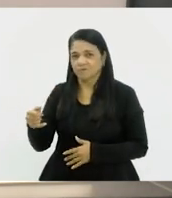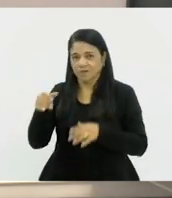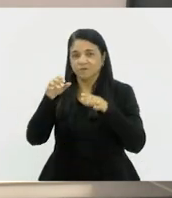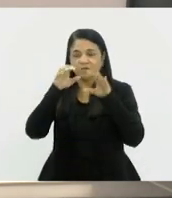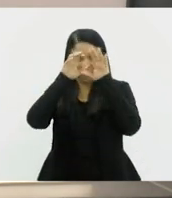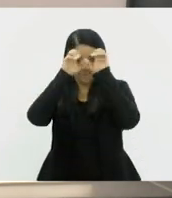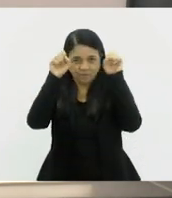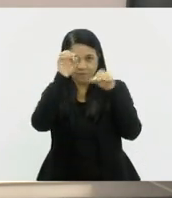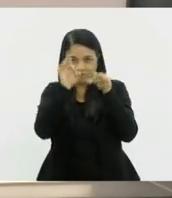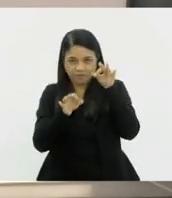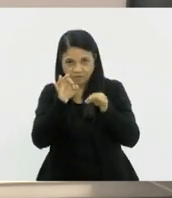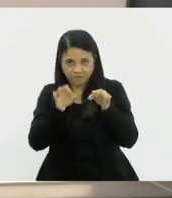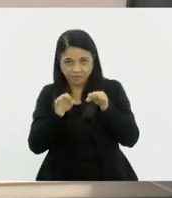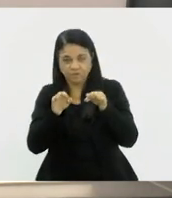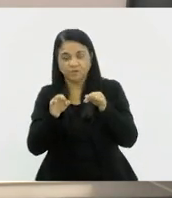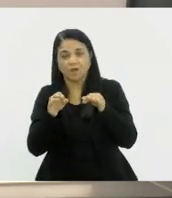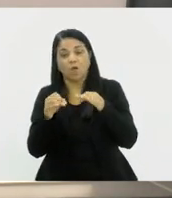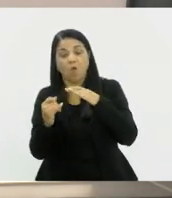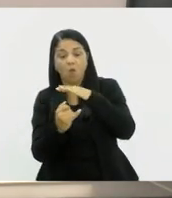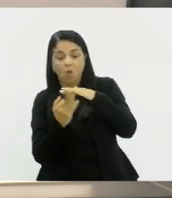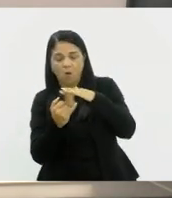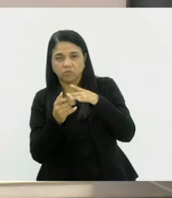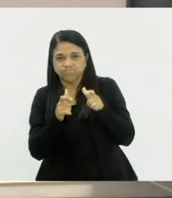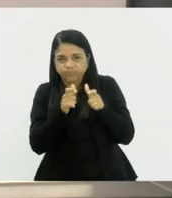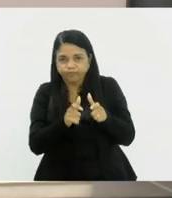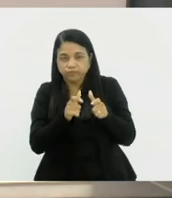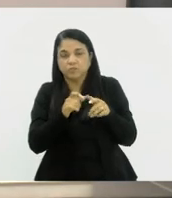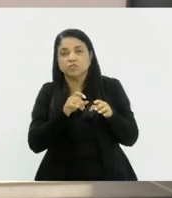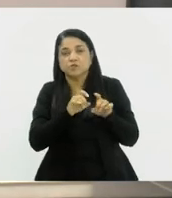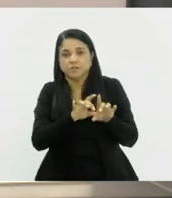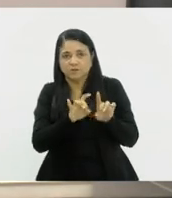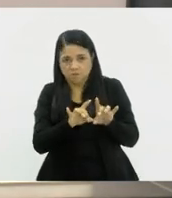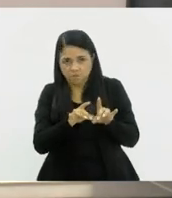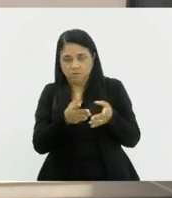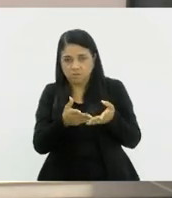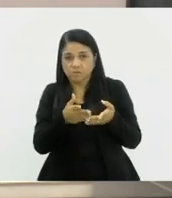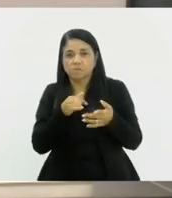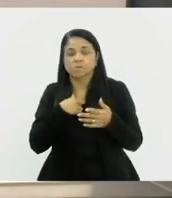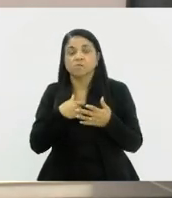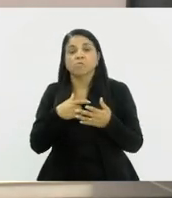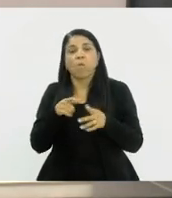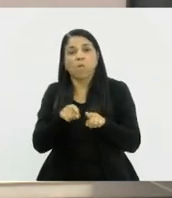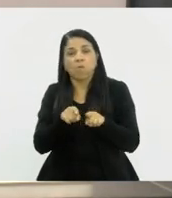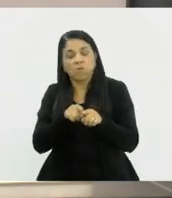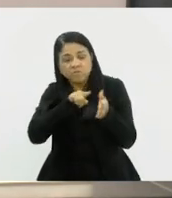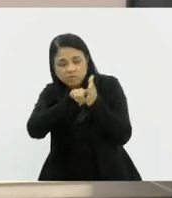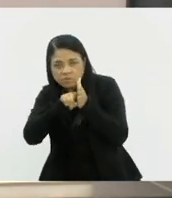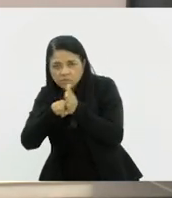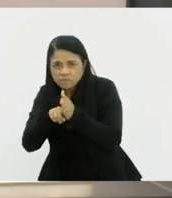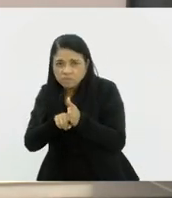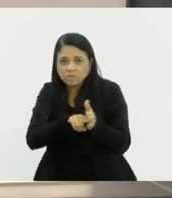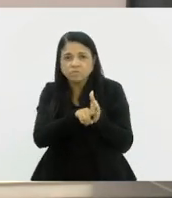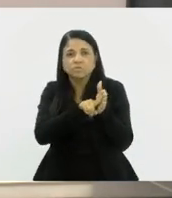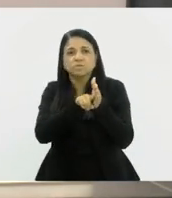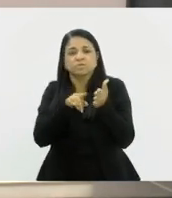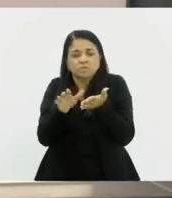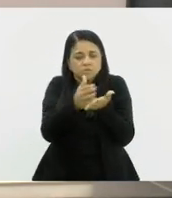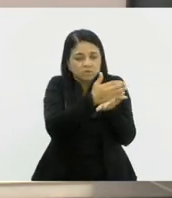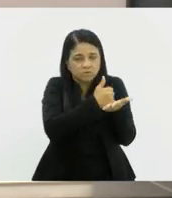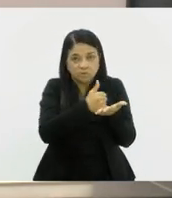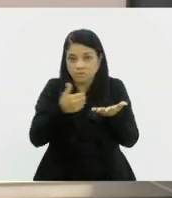justiça e é pensando nisso que a gente atualizou nossas pesquisas então nós temos dados